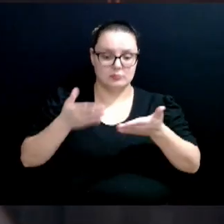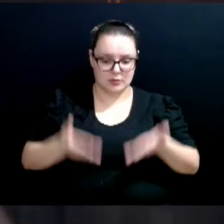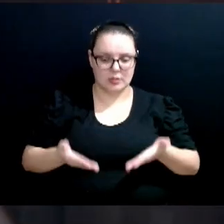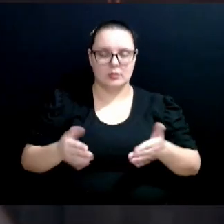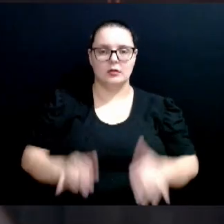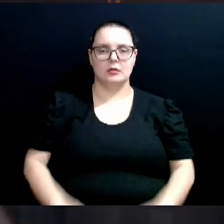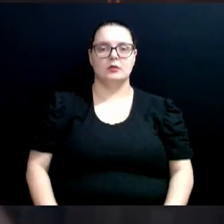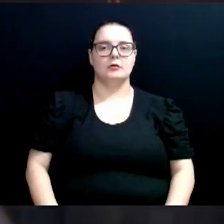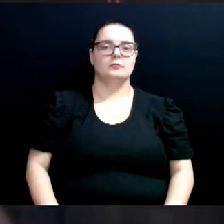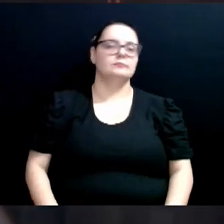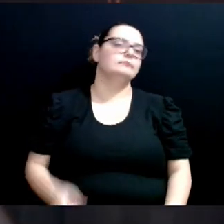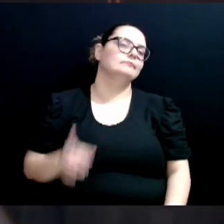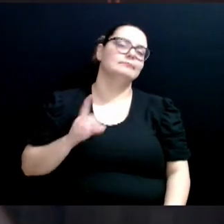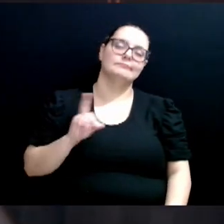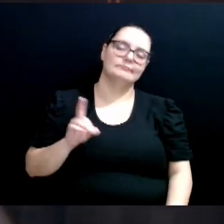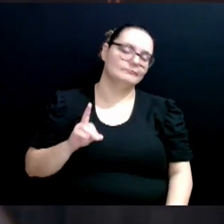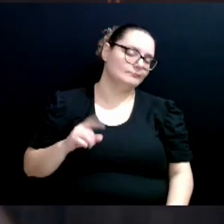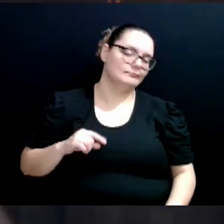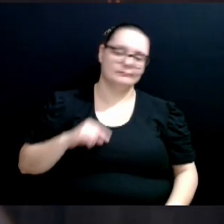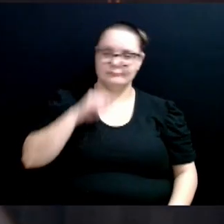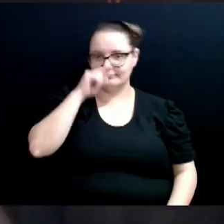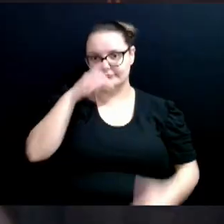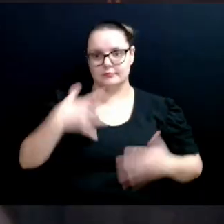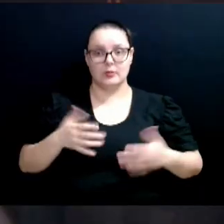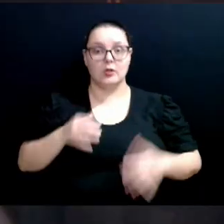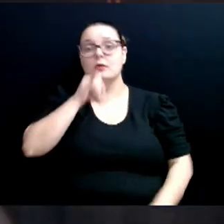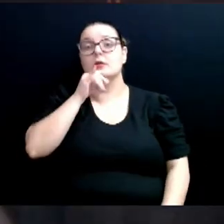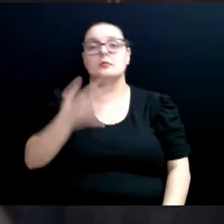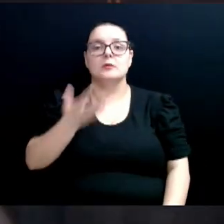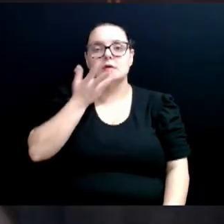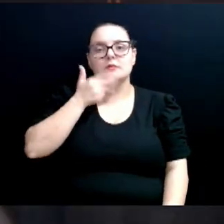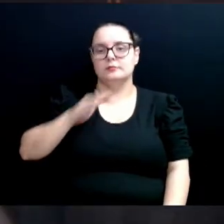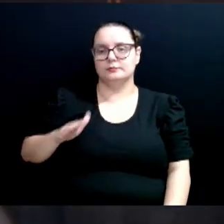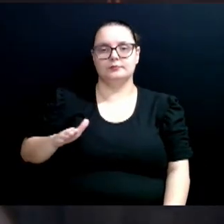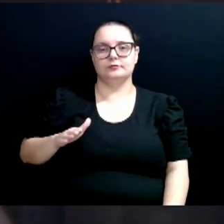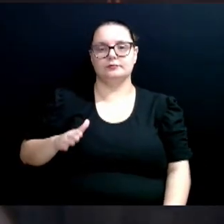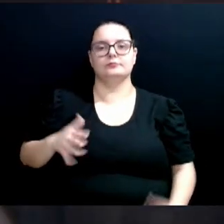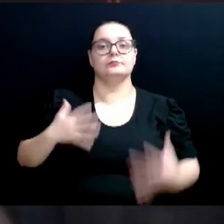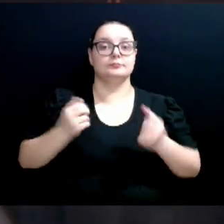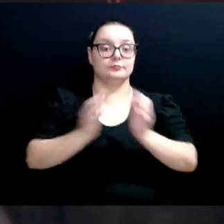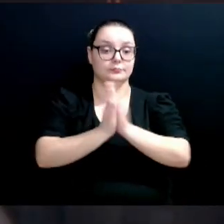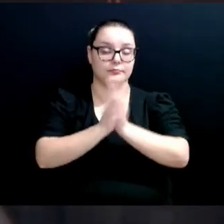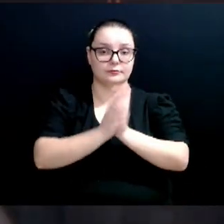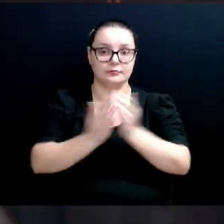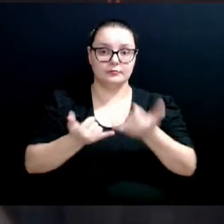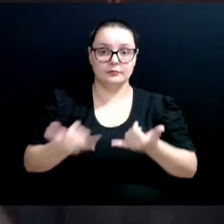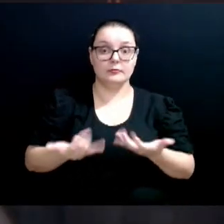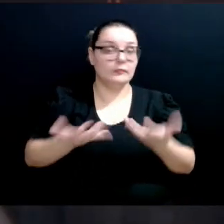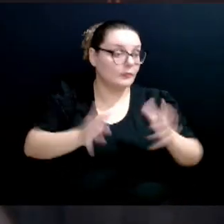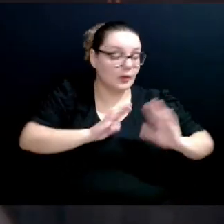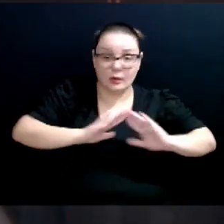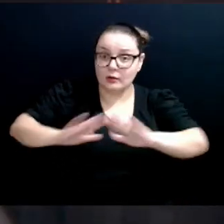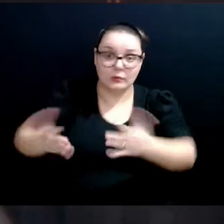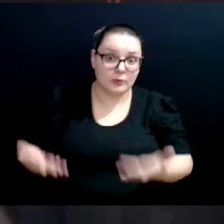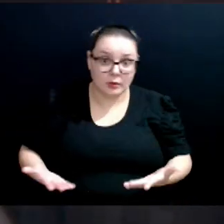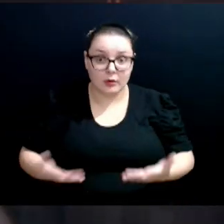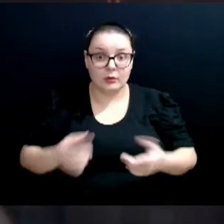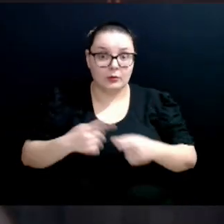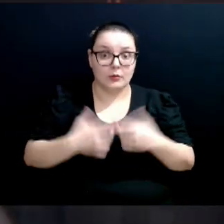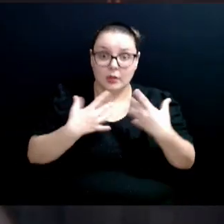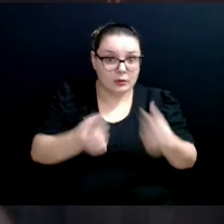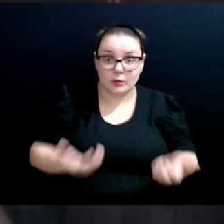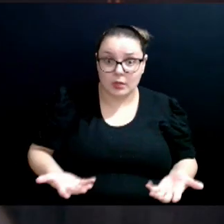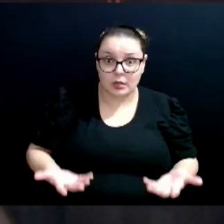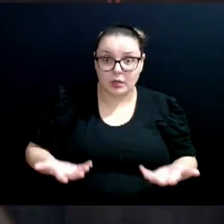você não está sendo egoísta. Eu vou te trazer um exemplo aqui de uma criança que acabou de ganhar um brinquedo e ela não quer emprestar o brinquedo porque ela acabou de ganhar. Ela não quer emprestar para o